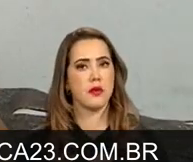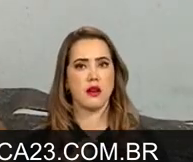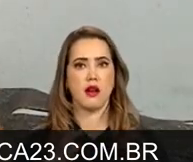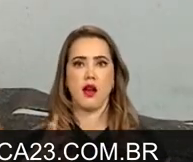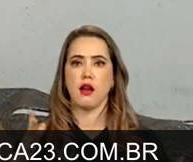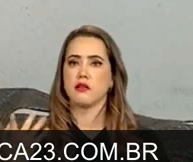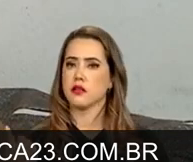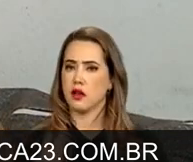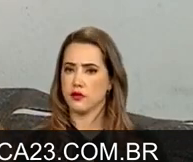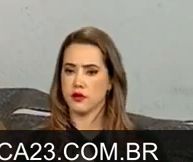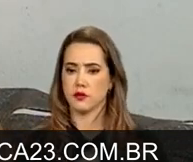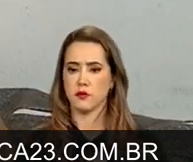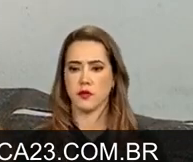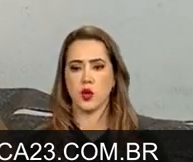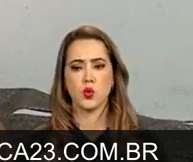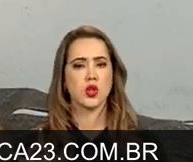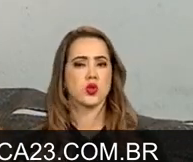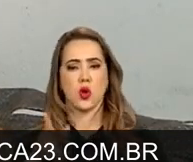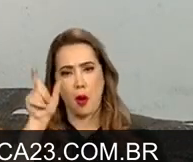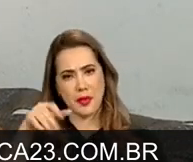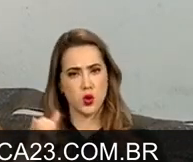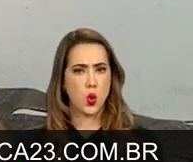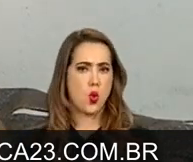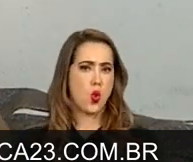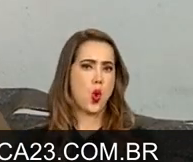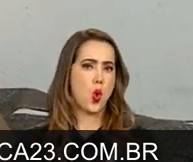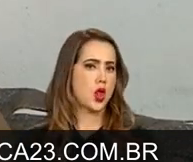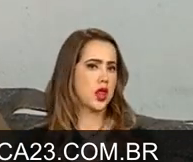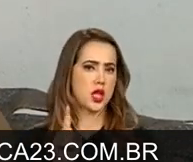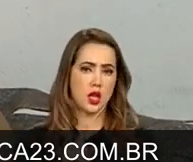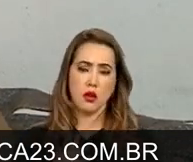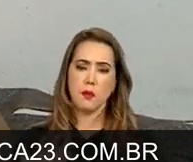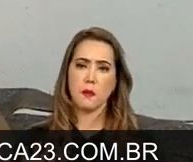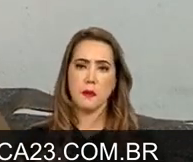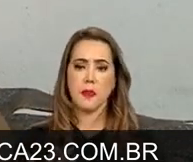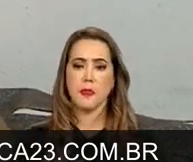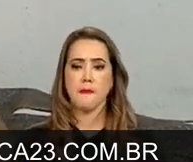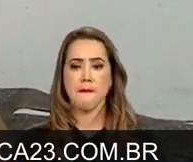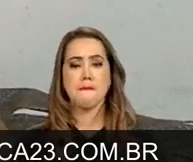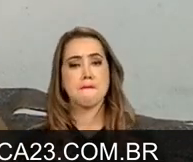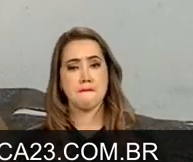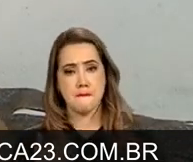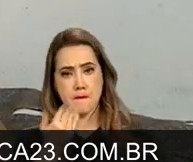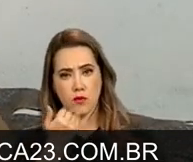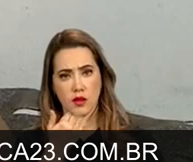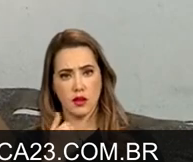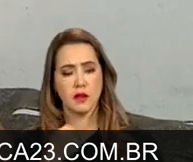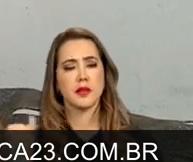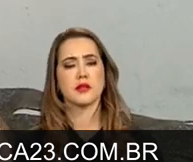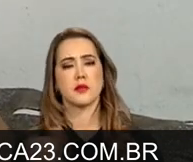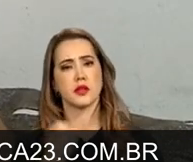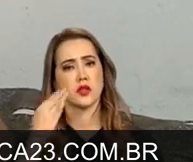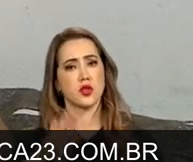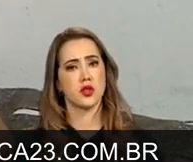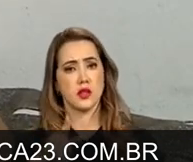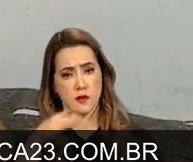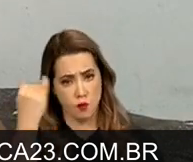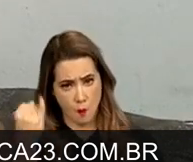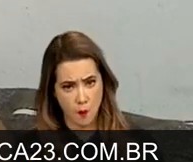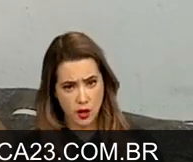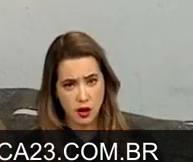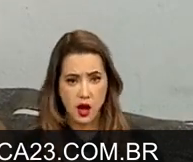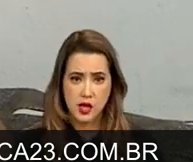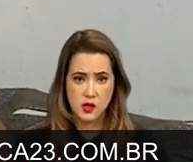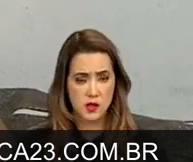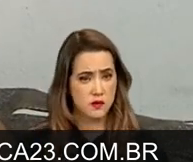a pessoa, o gordo em si, né? A pessoa gorda, a alimentação, ela conta muito. Às vezes você é um magrinho, mas